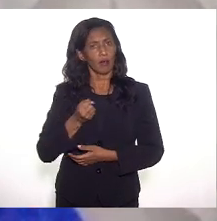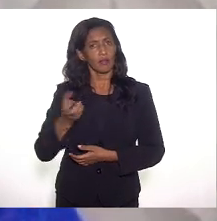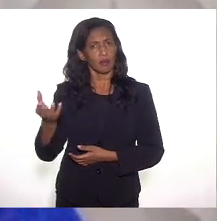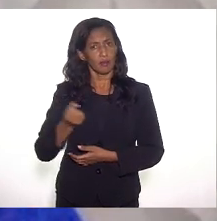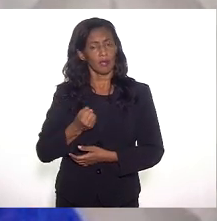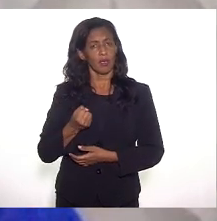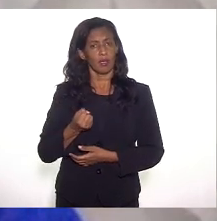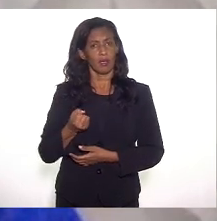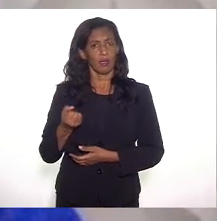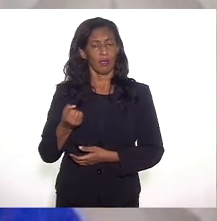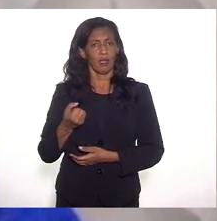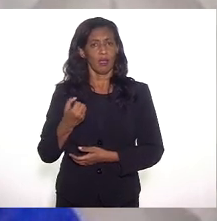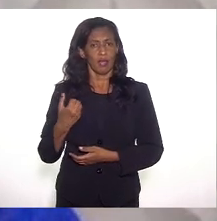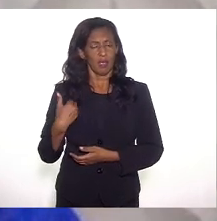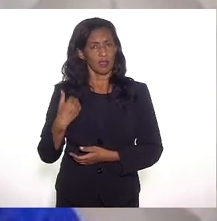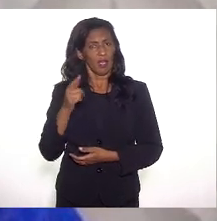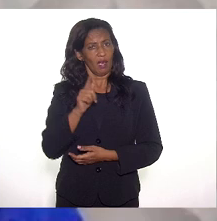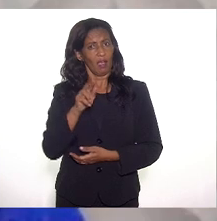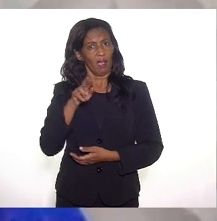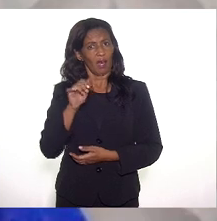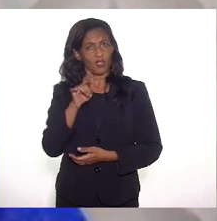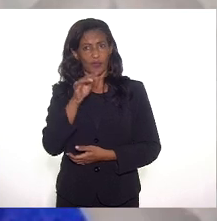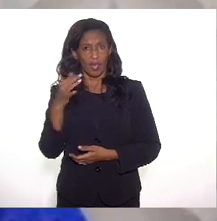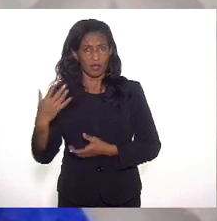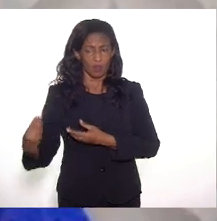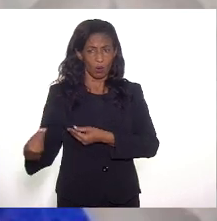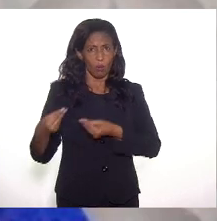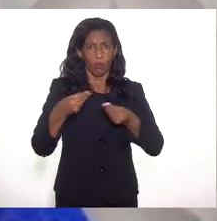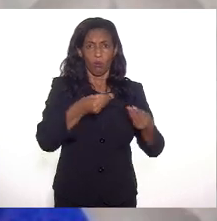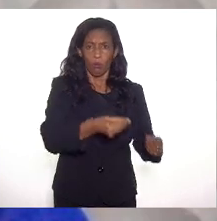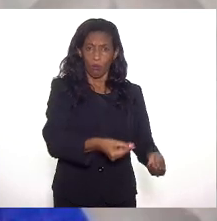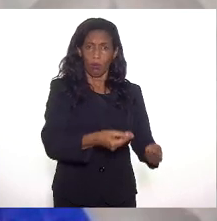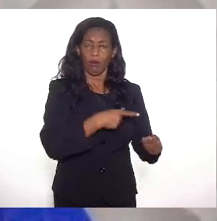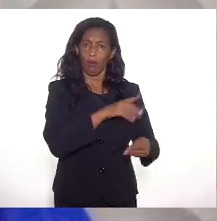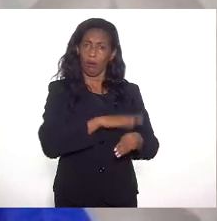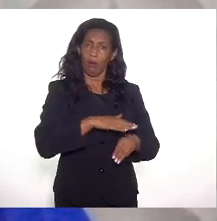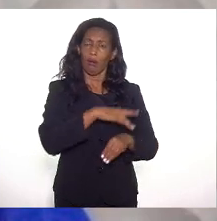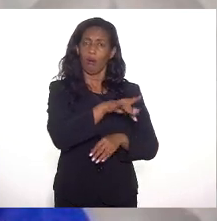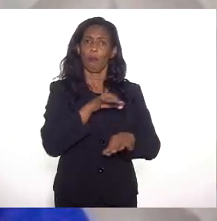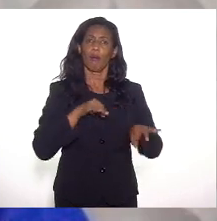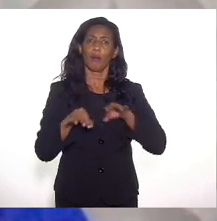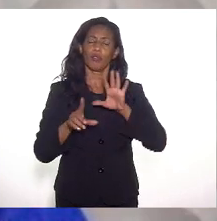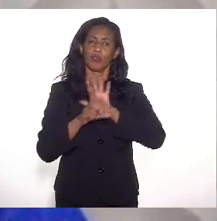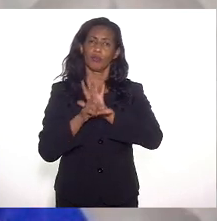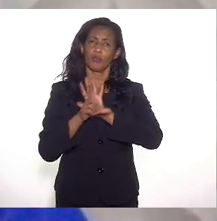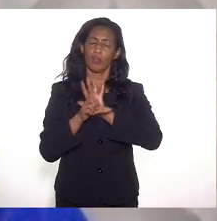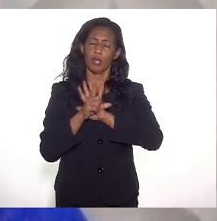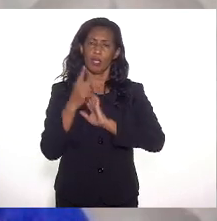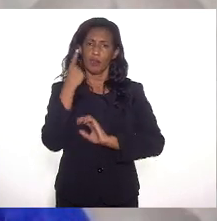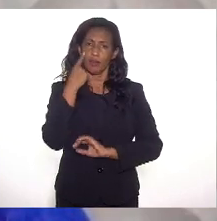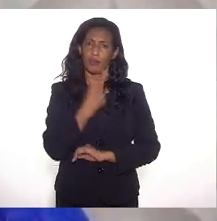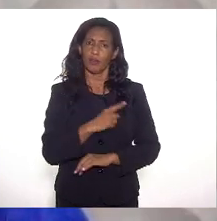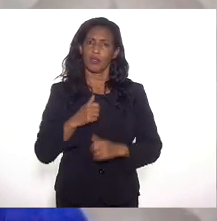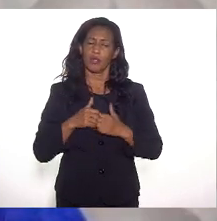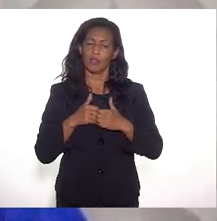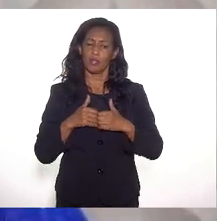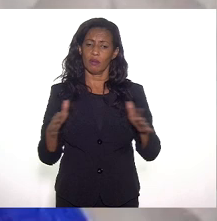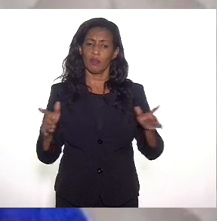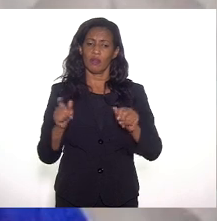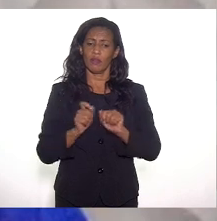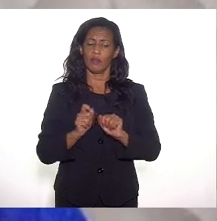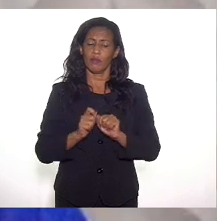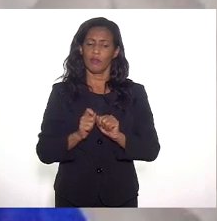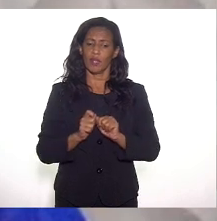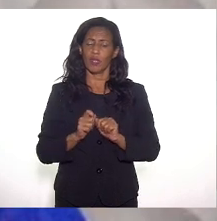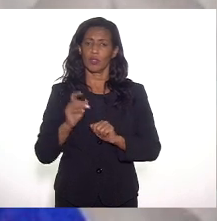essa gratificação, uma vez que o projeto de lei que previu isso inicialmente o fez